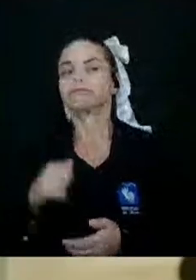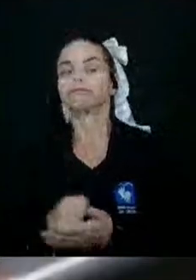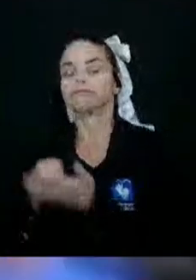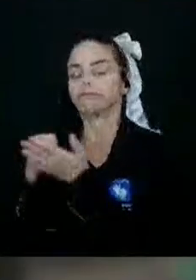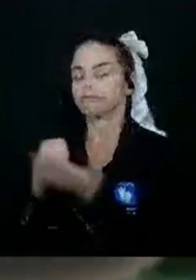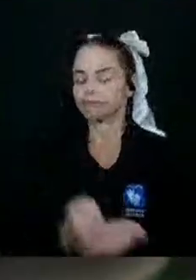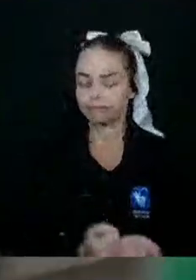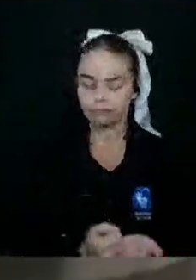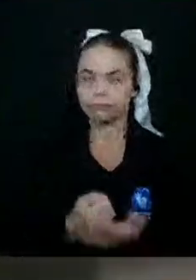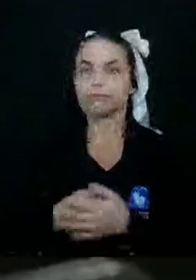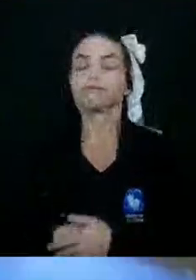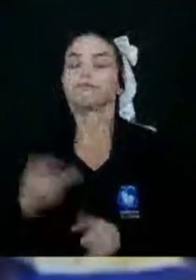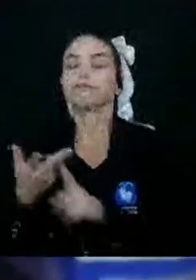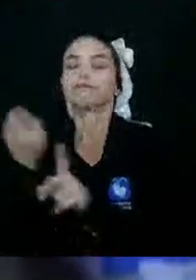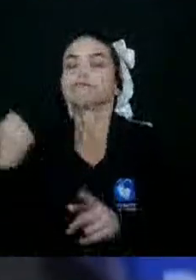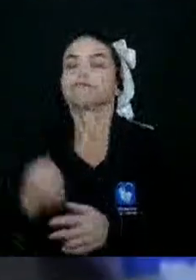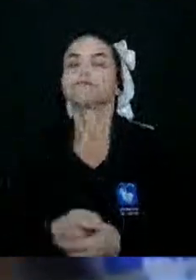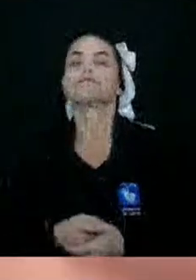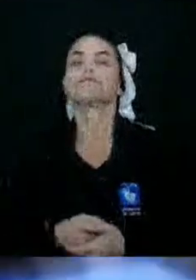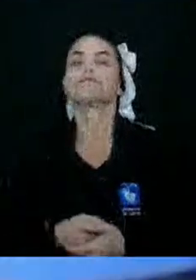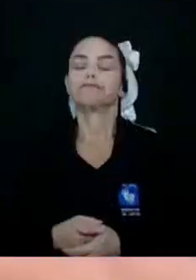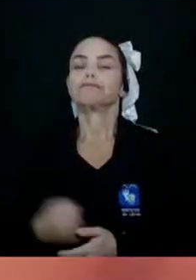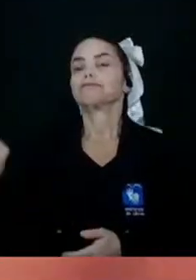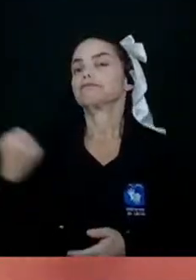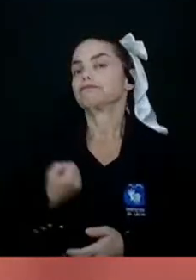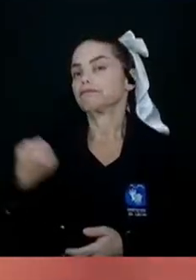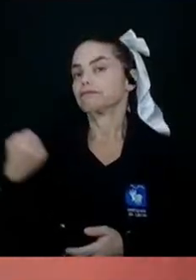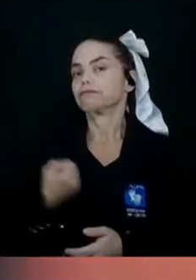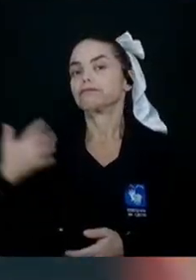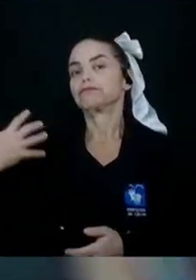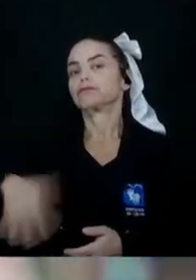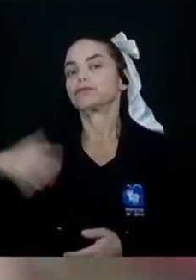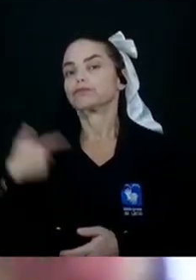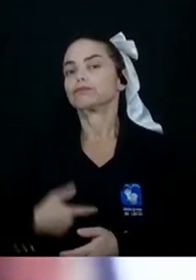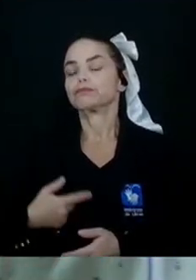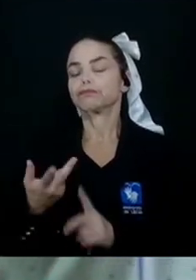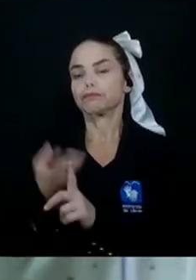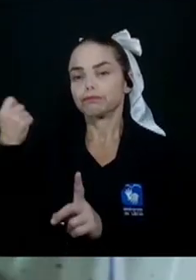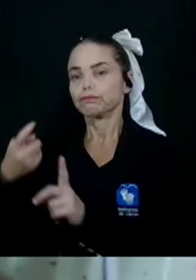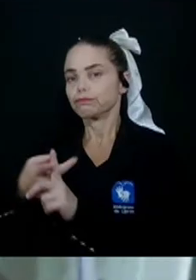fraudes, que eram um número muito grande de pessoas caindo nessas fraudes do